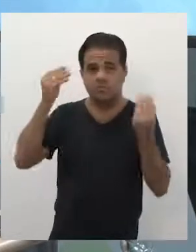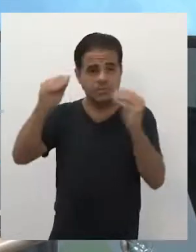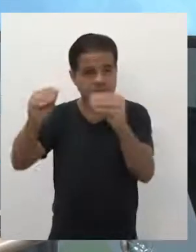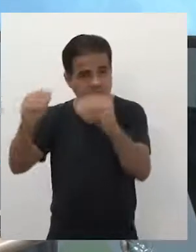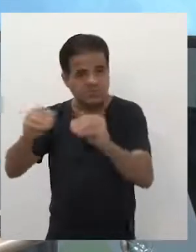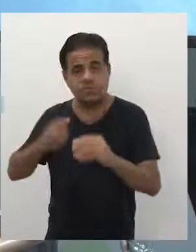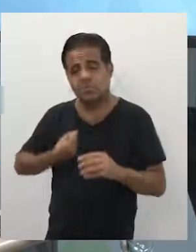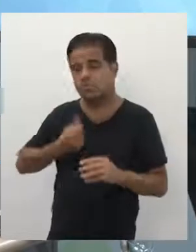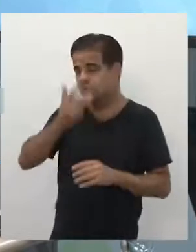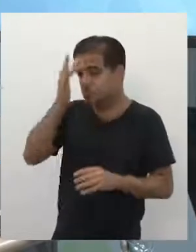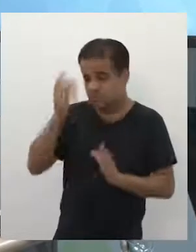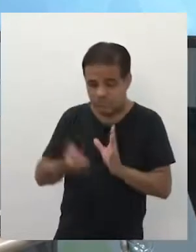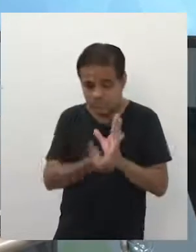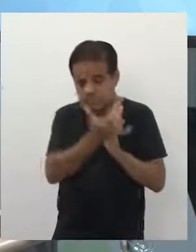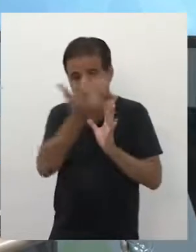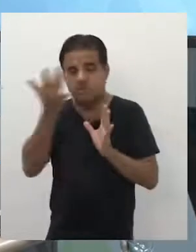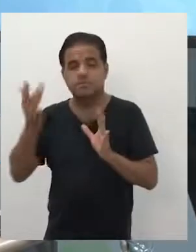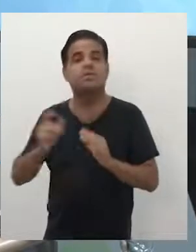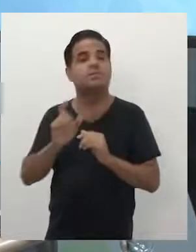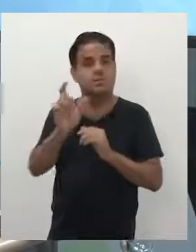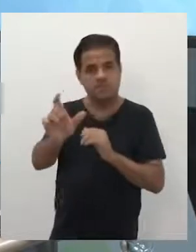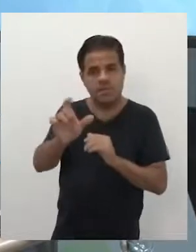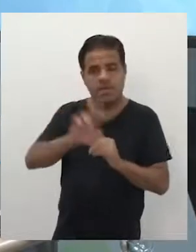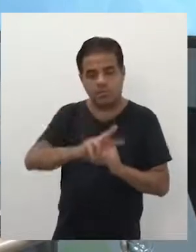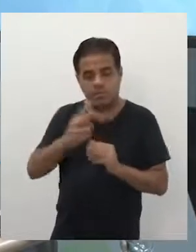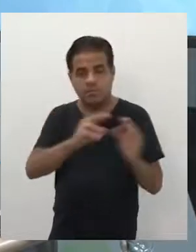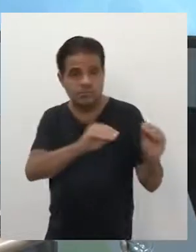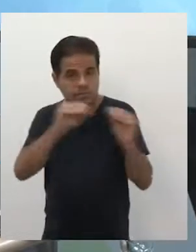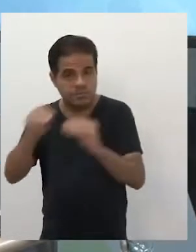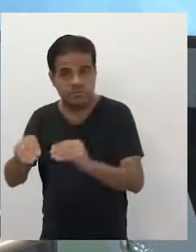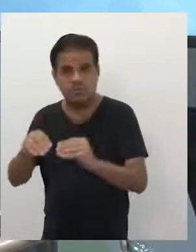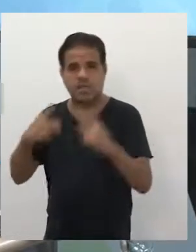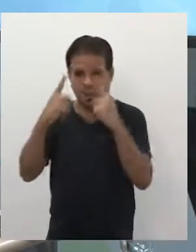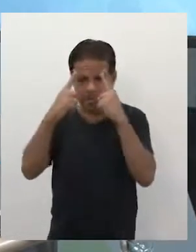números de pessoas, a palavra deslocada, a